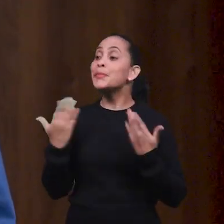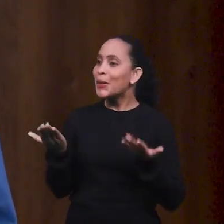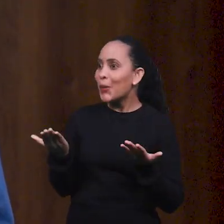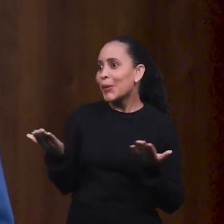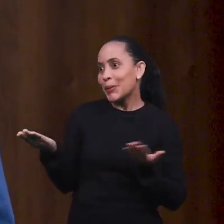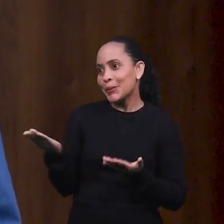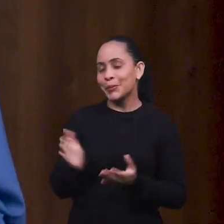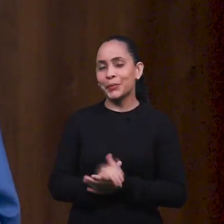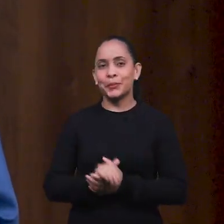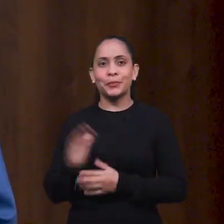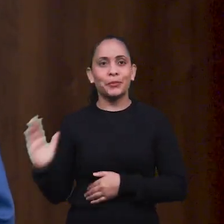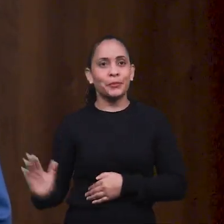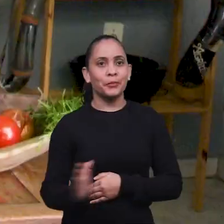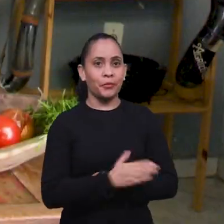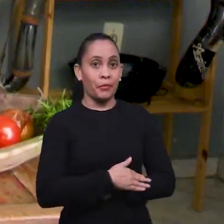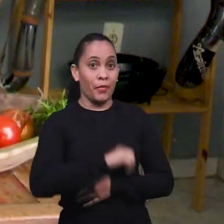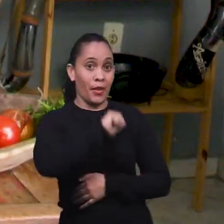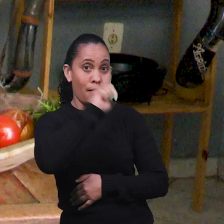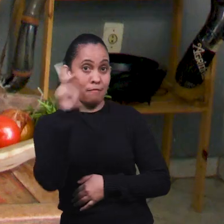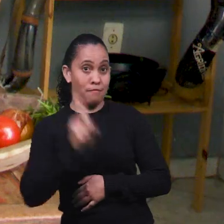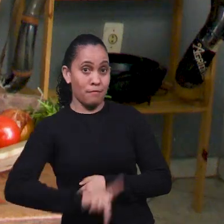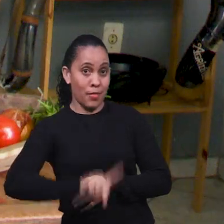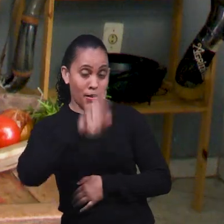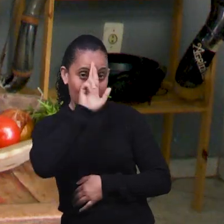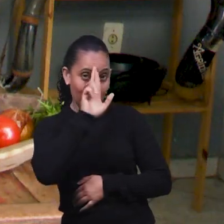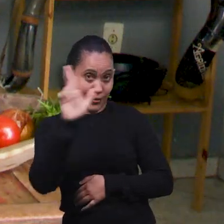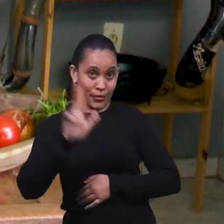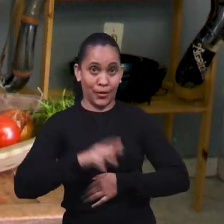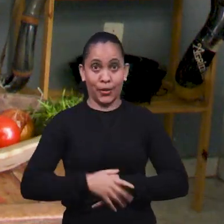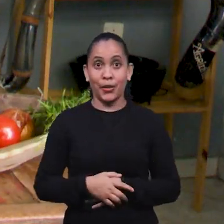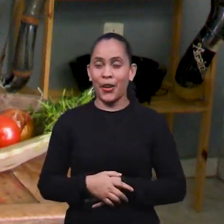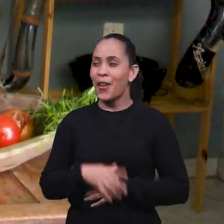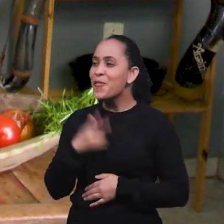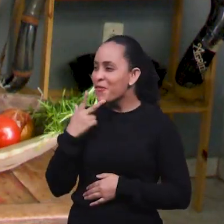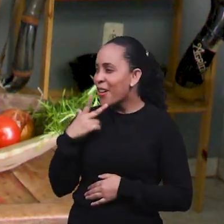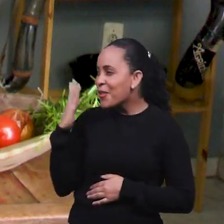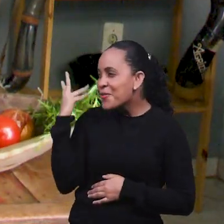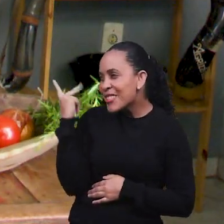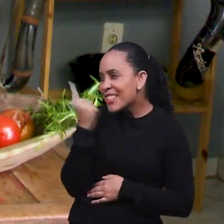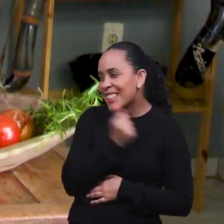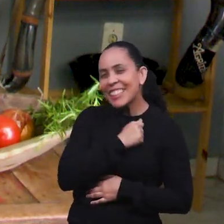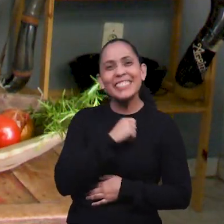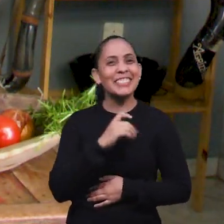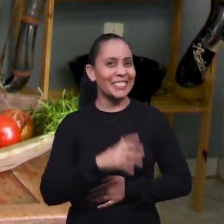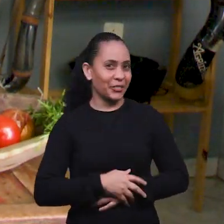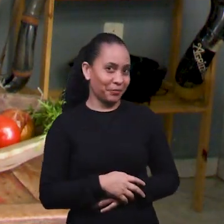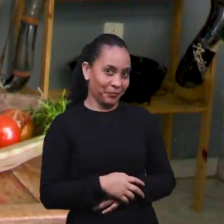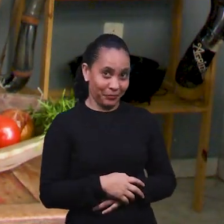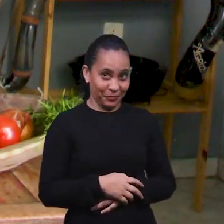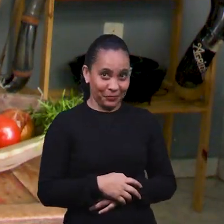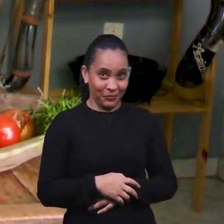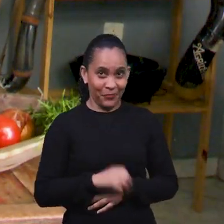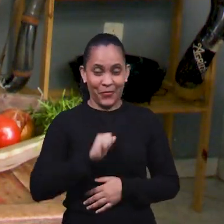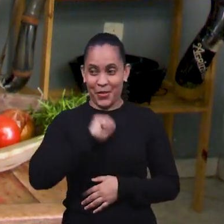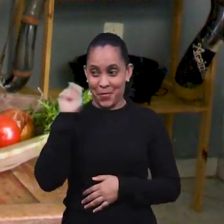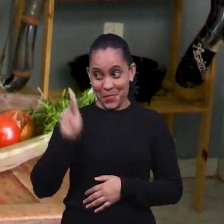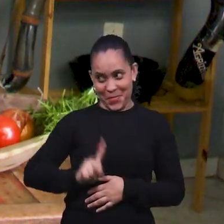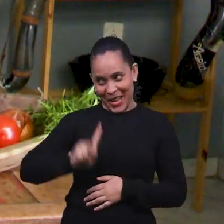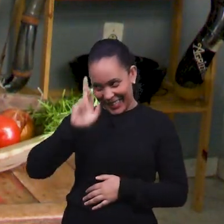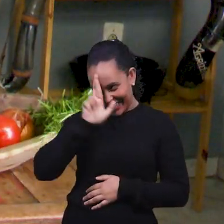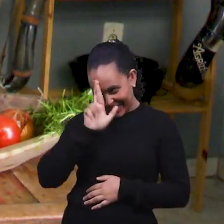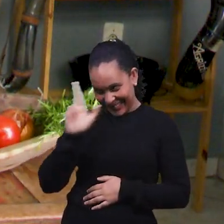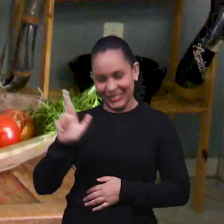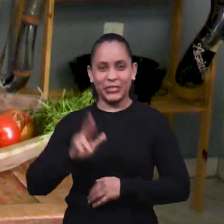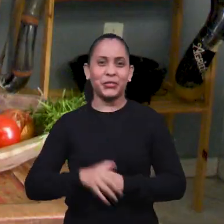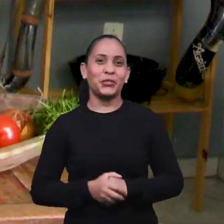hoje. Babete, é com você. La paz del Signore. Falei bonito, irmã Glória? Falou lindo. A paz